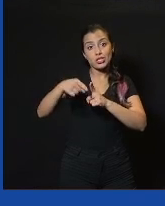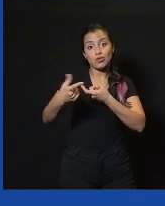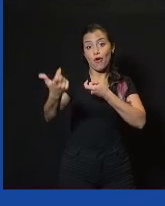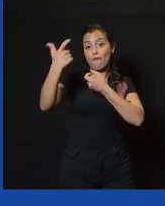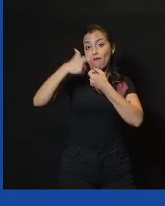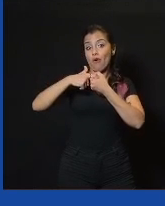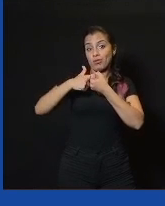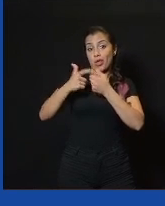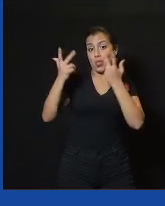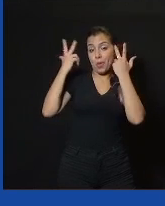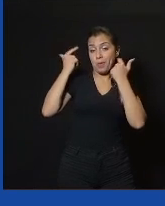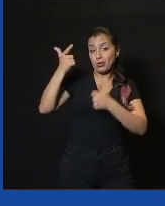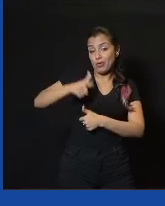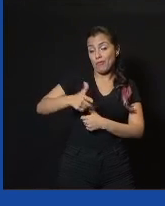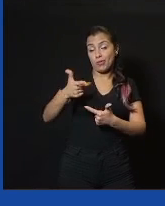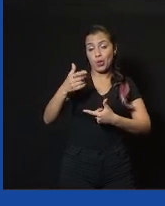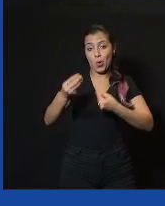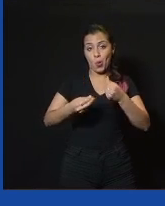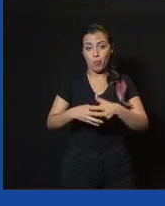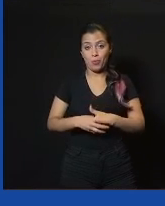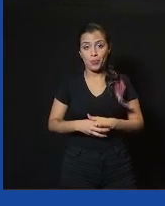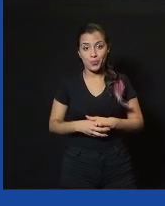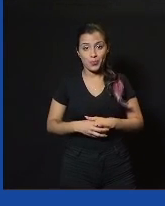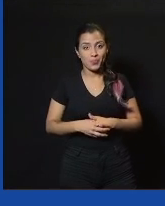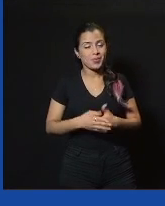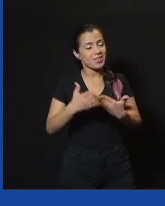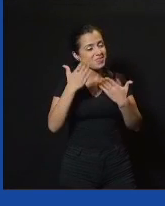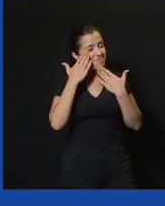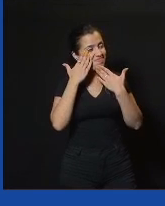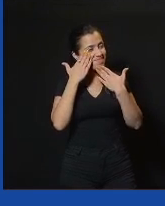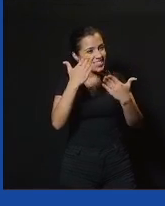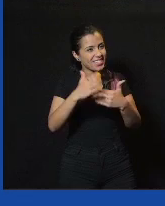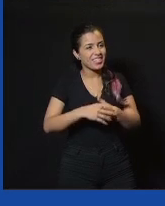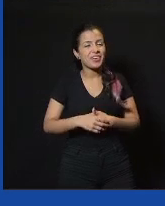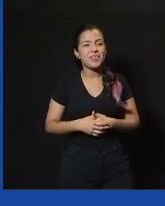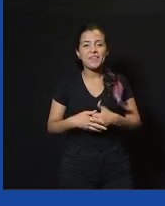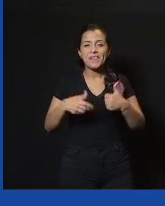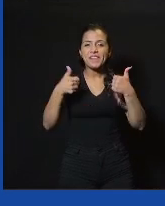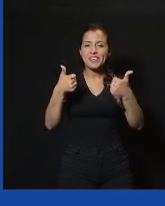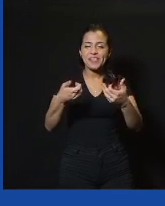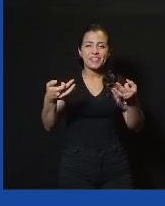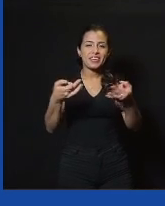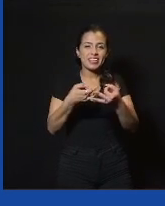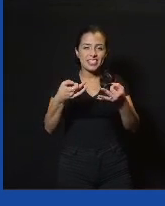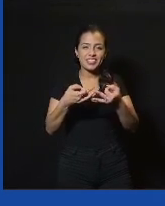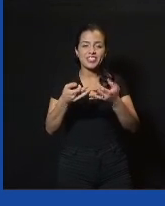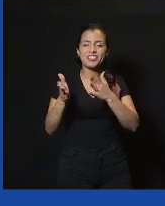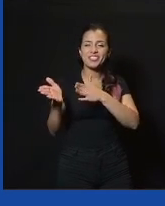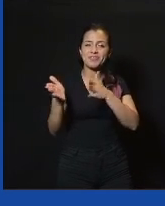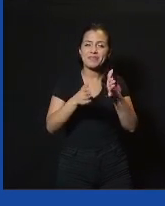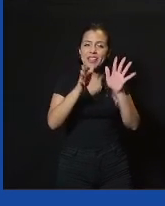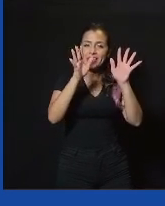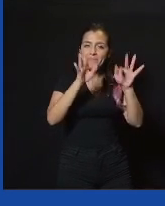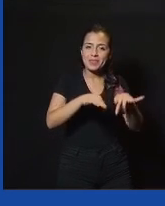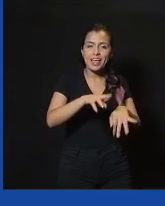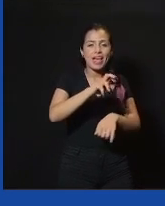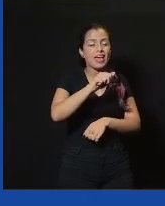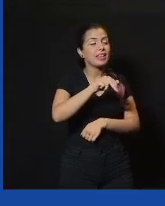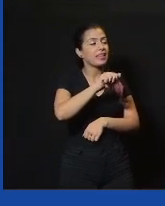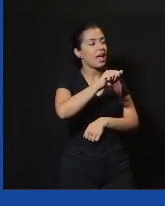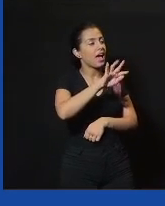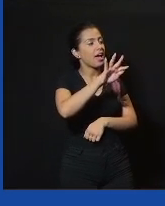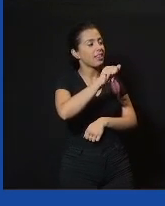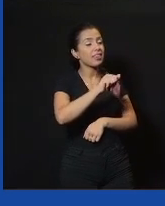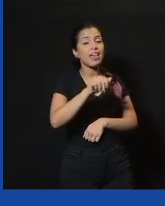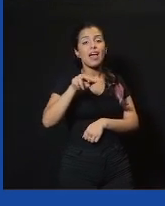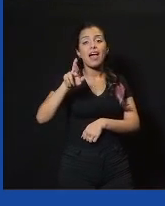Obrigado, valeu. Bom, melhor forma de terminar aqui. Renata, Renato, Zezé, obrigado pela conversa. A gente